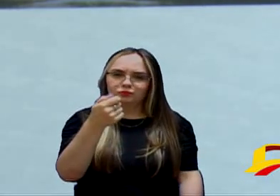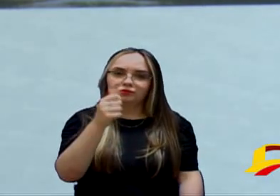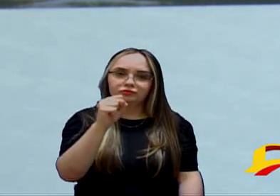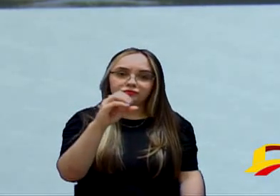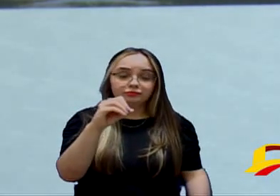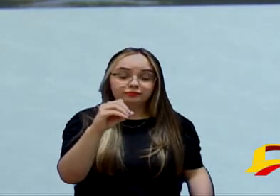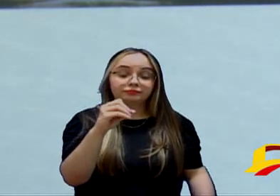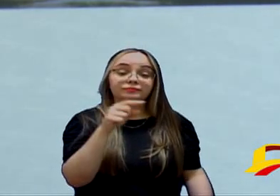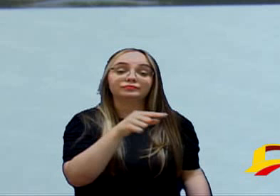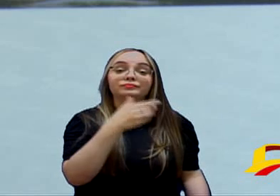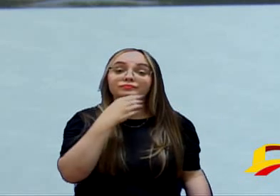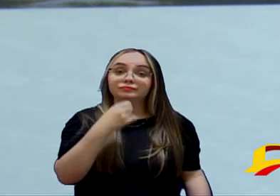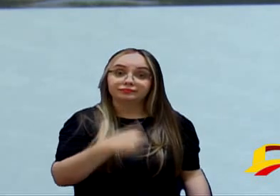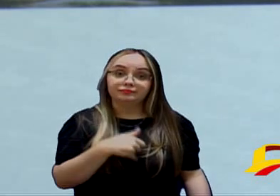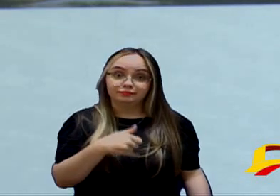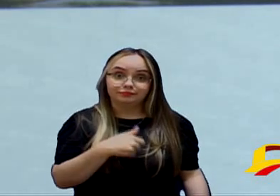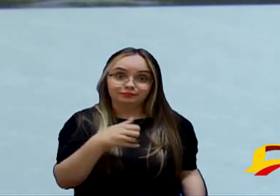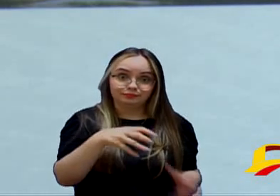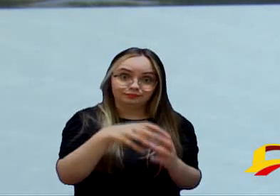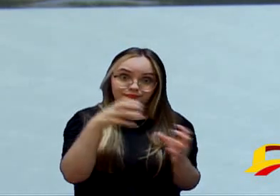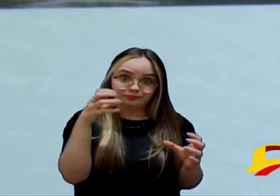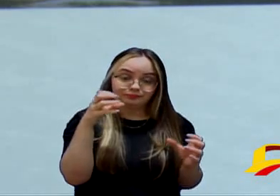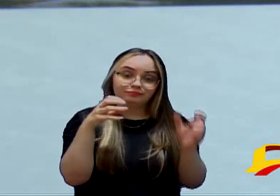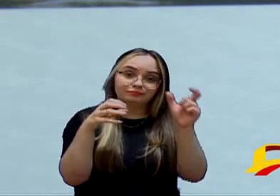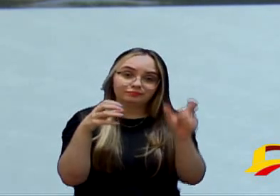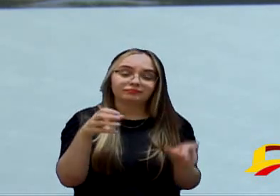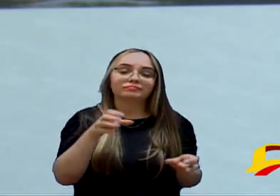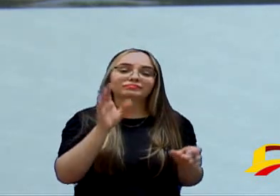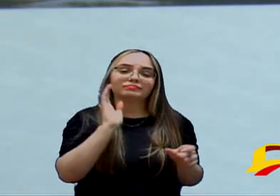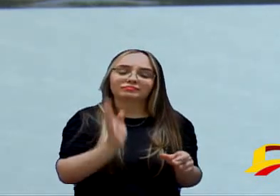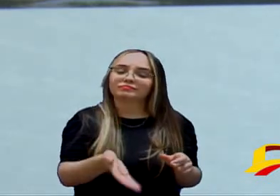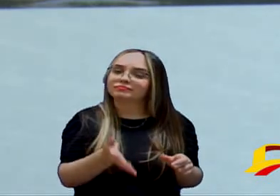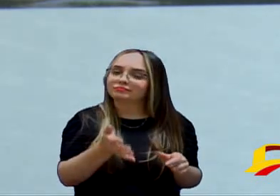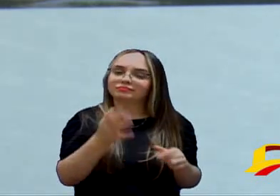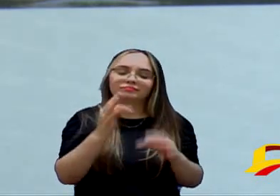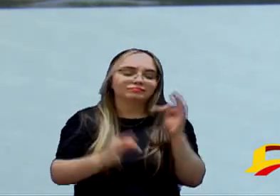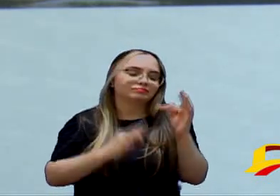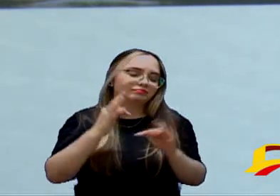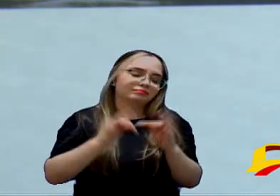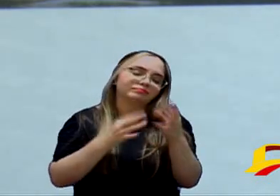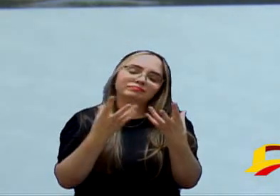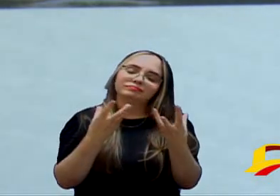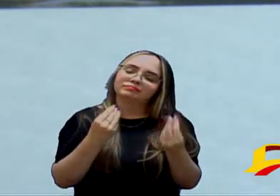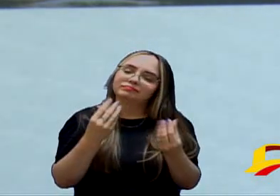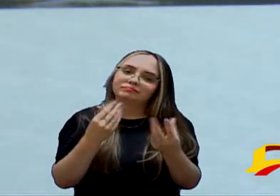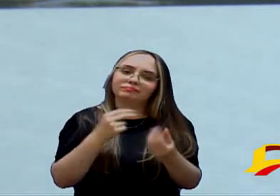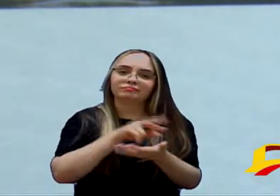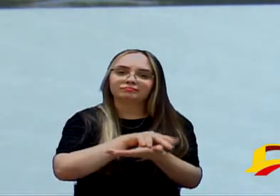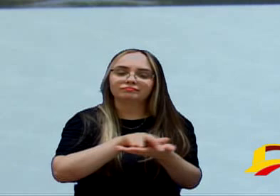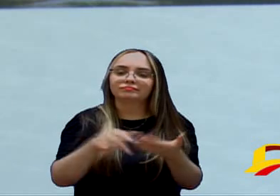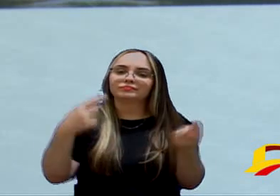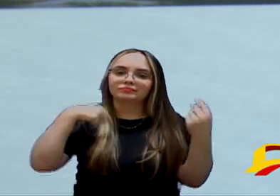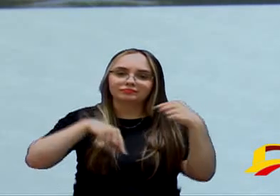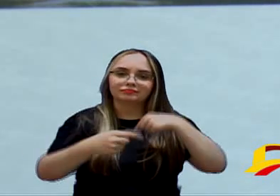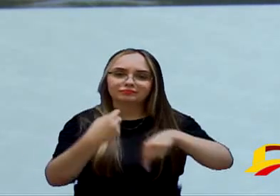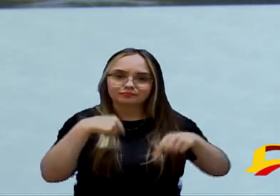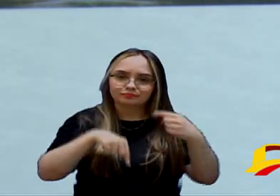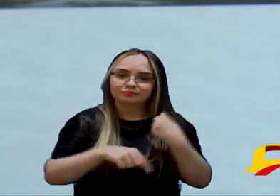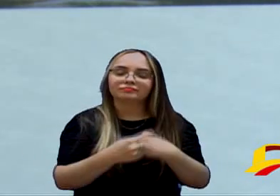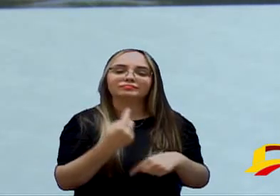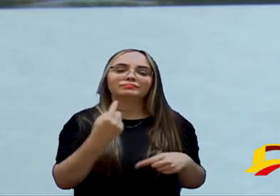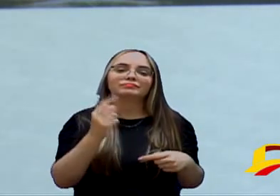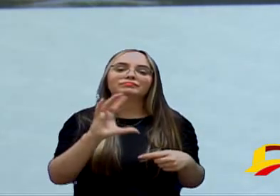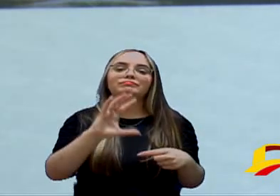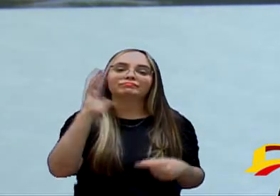anos esse senhor ele já tem passado por vários tratamentos em relação à circulação teve